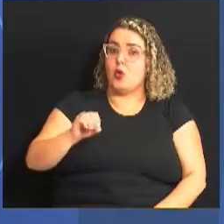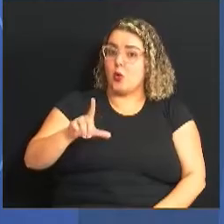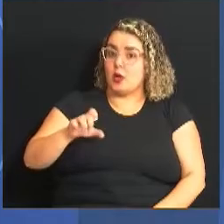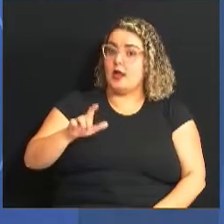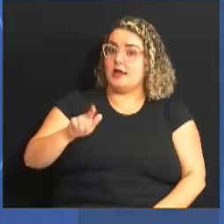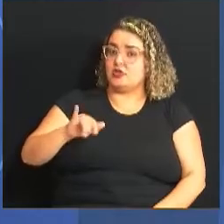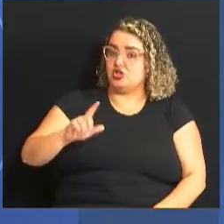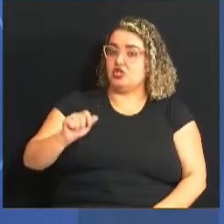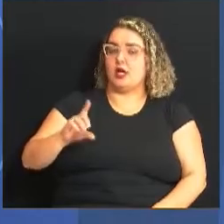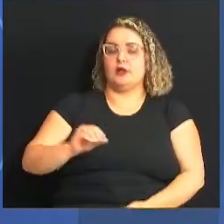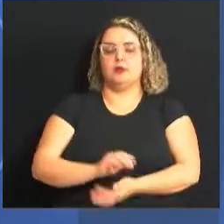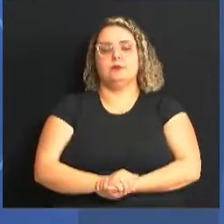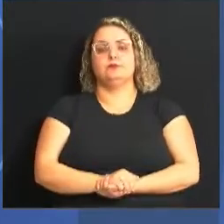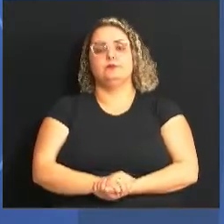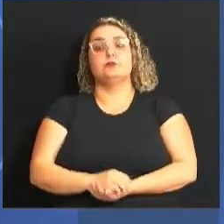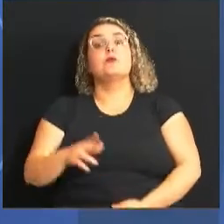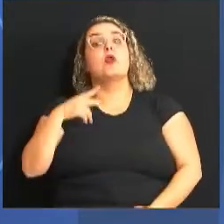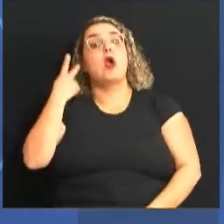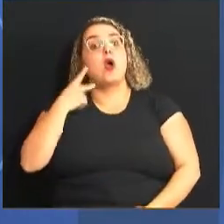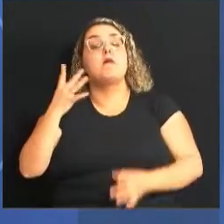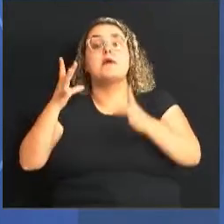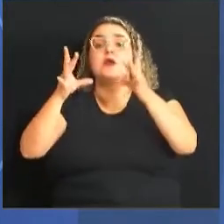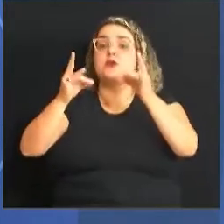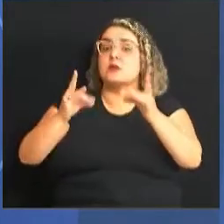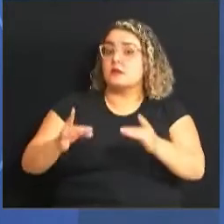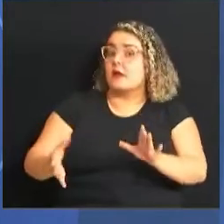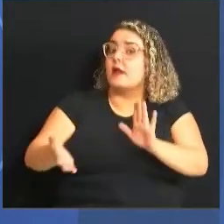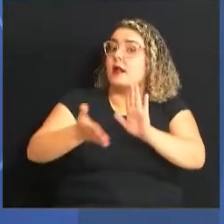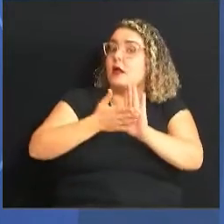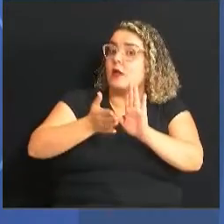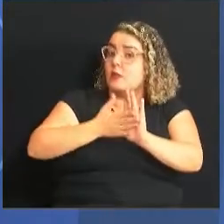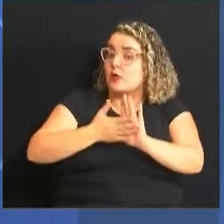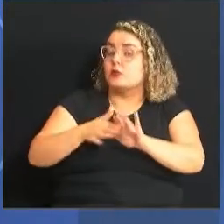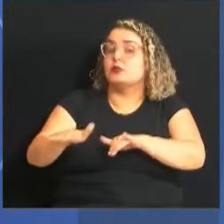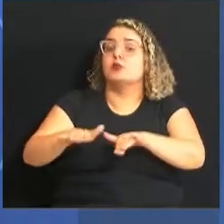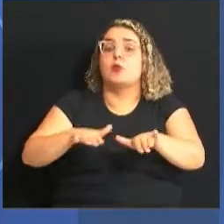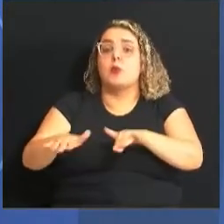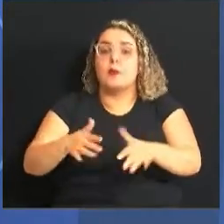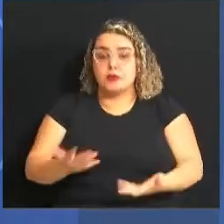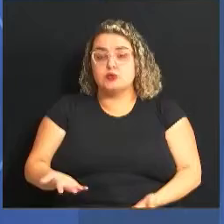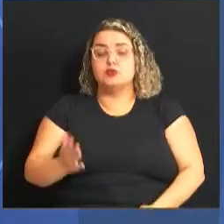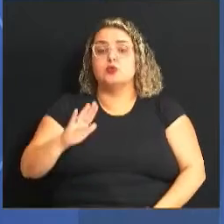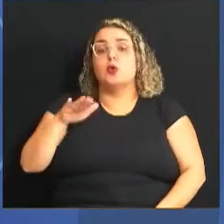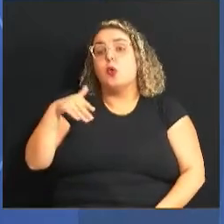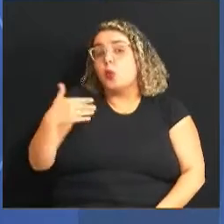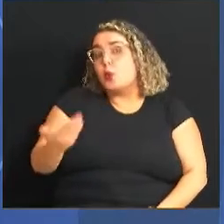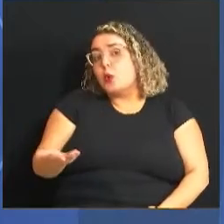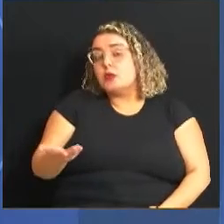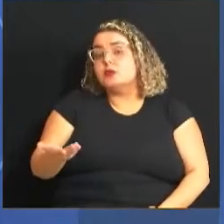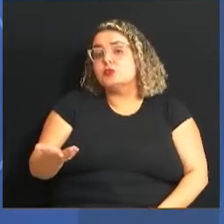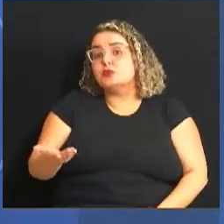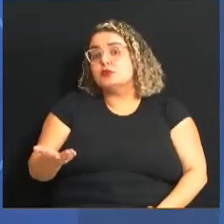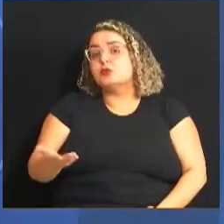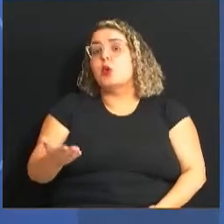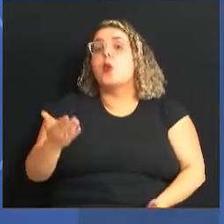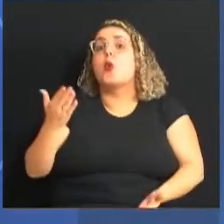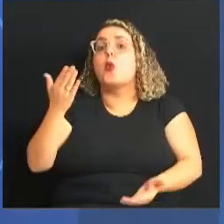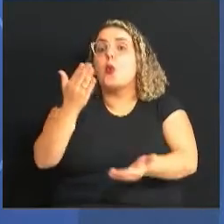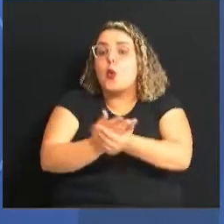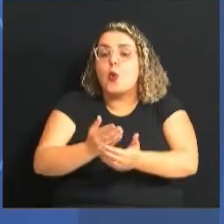O vereador detalha a proposta nas situações em que seria, então, bloqueio